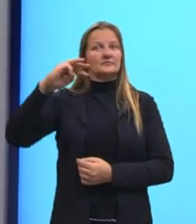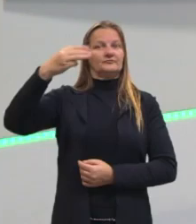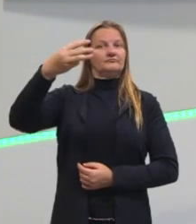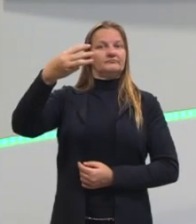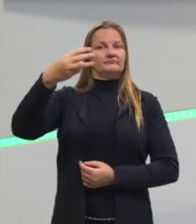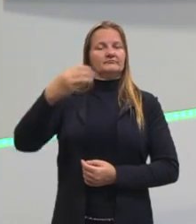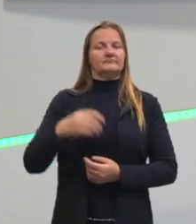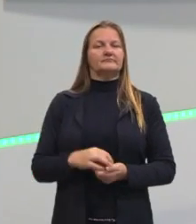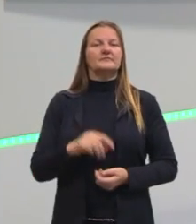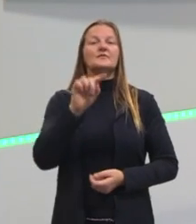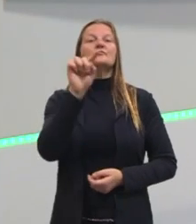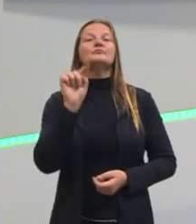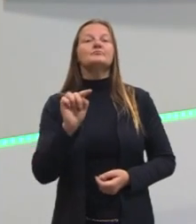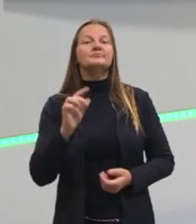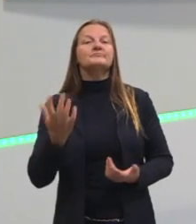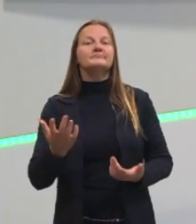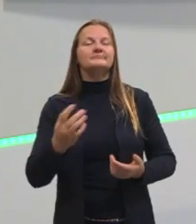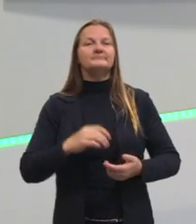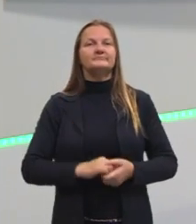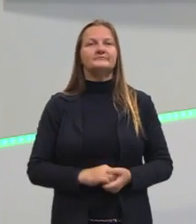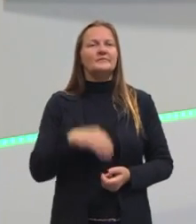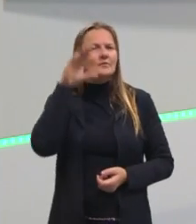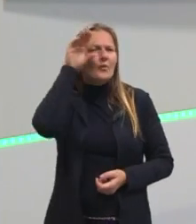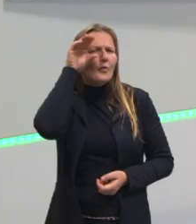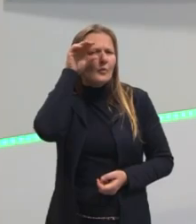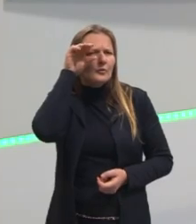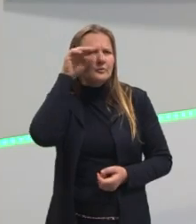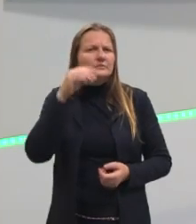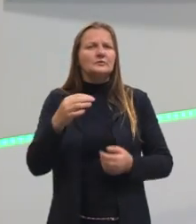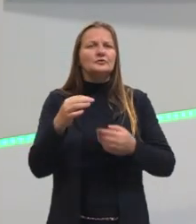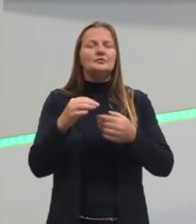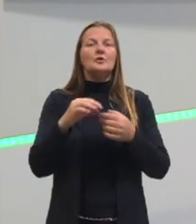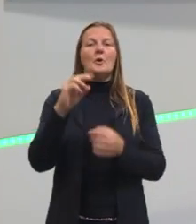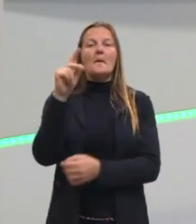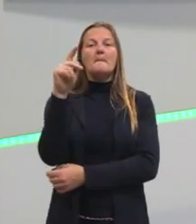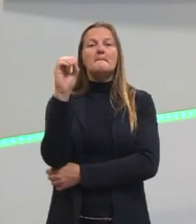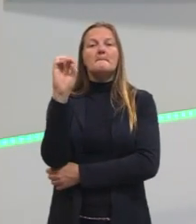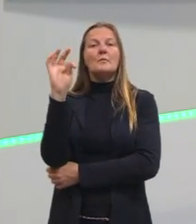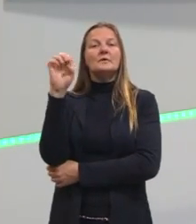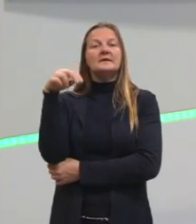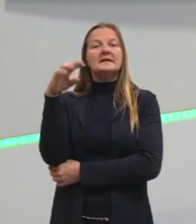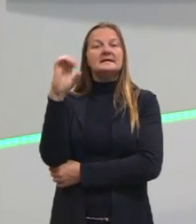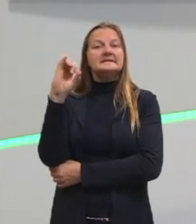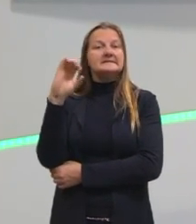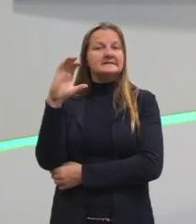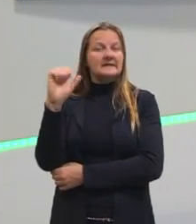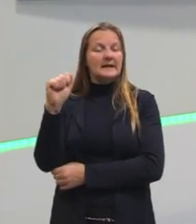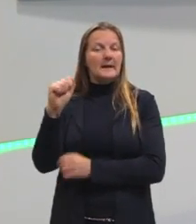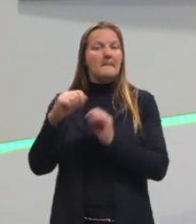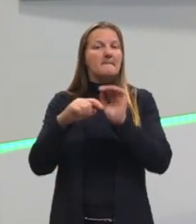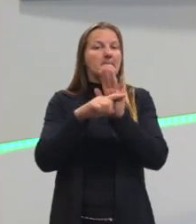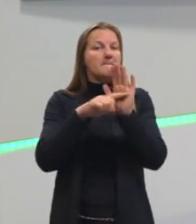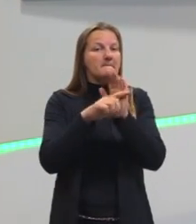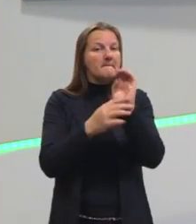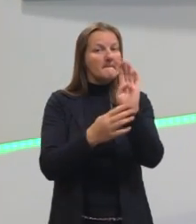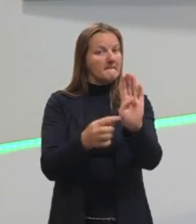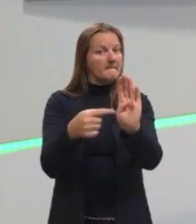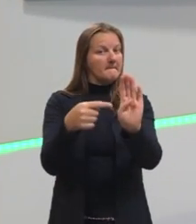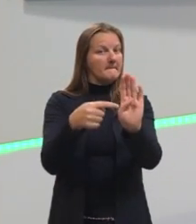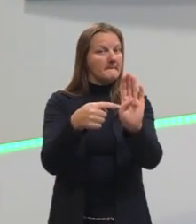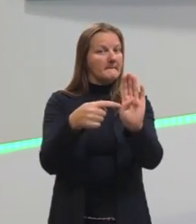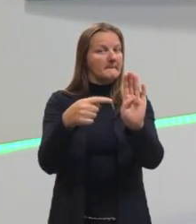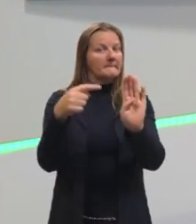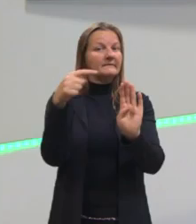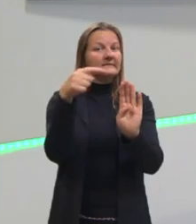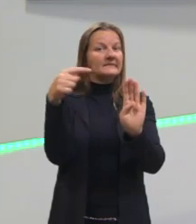aqui eu quero que vocês observa em sempre nós somos de potências de base negativa aquele número